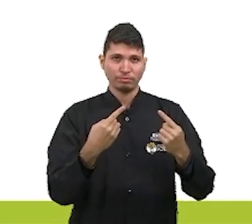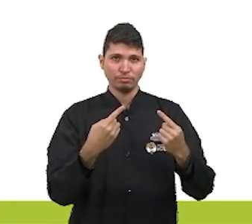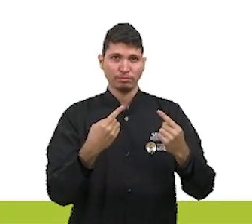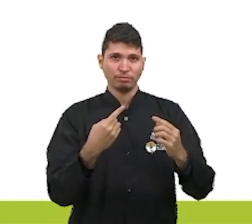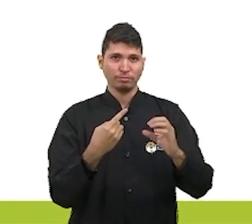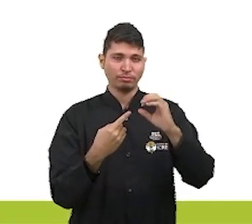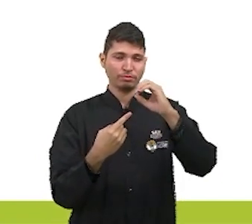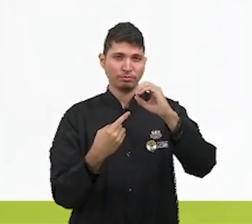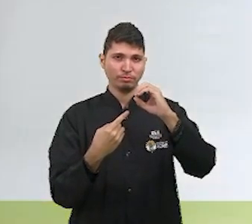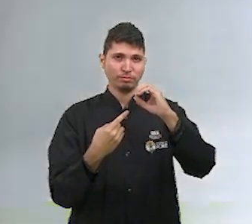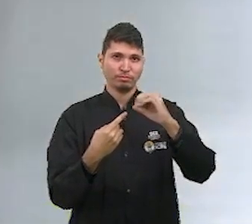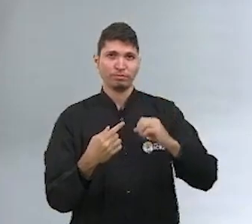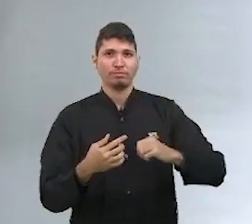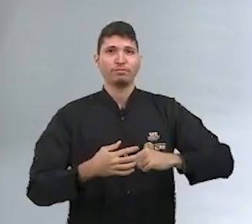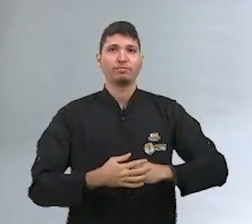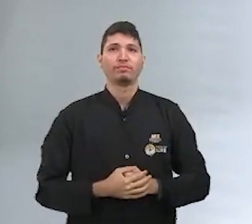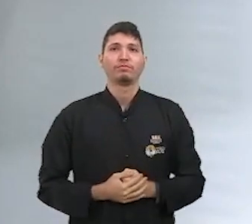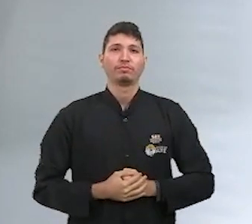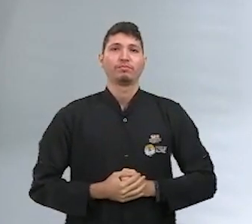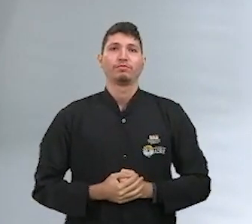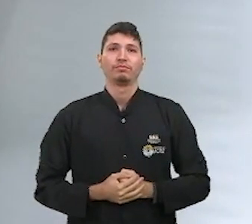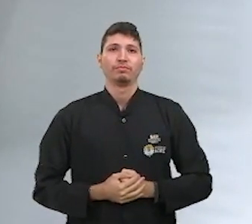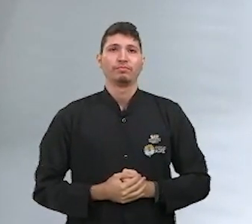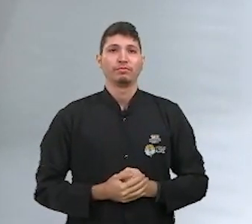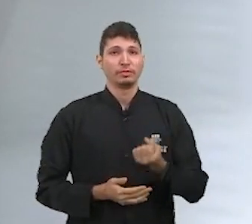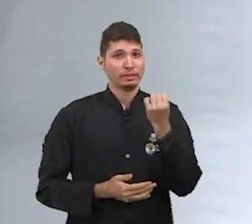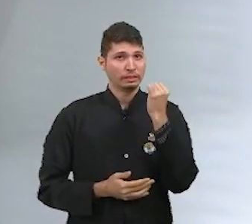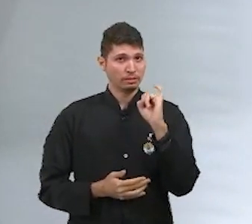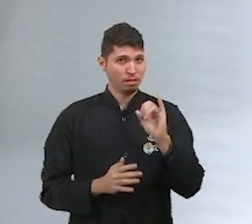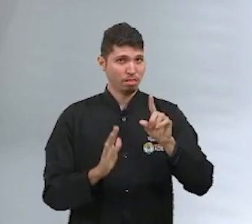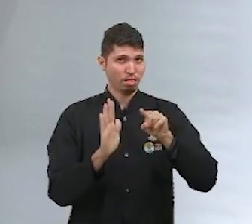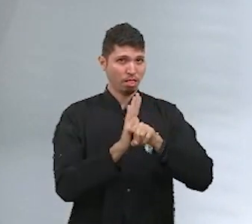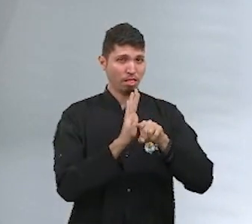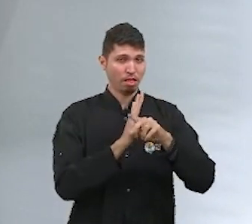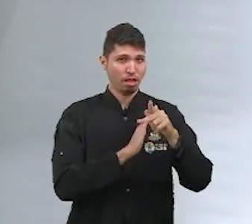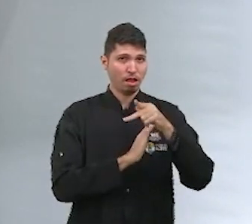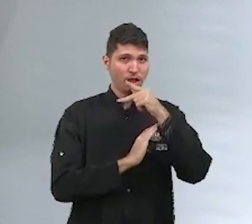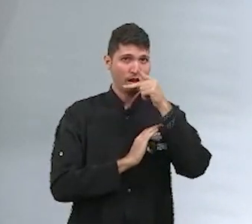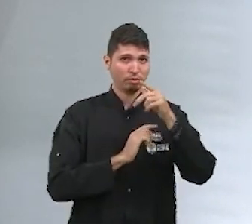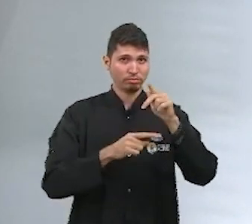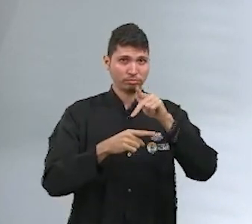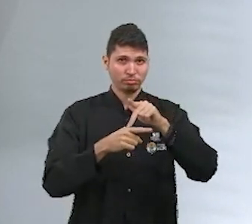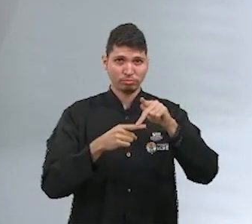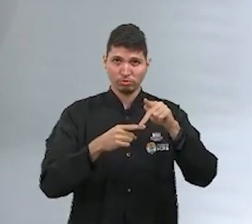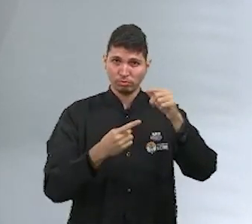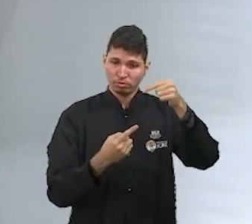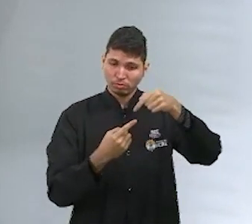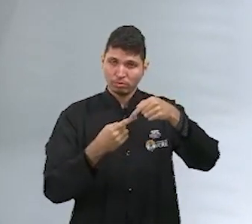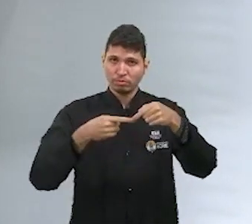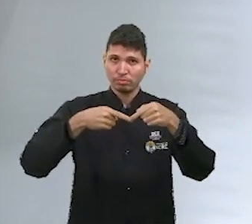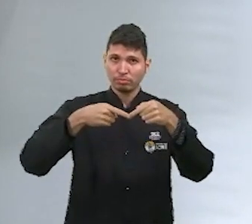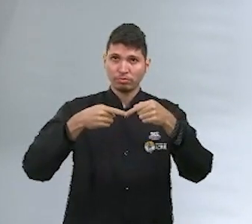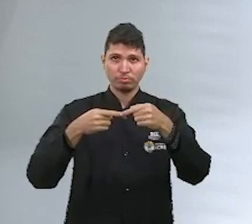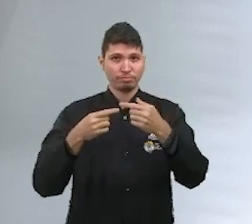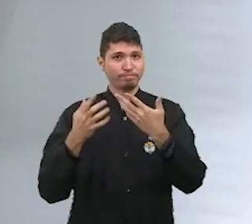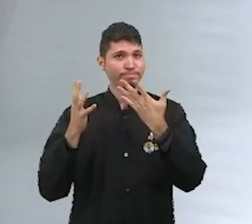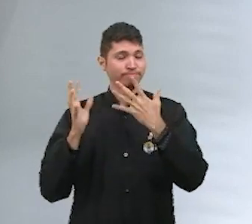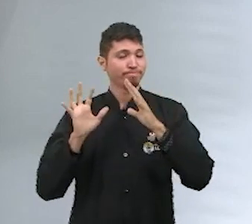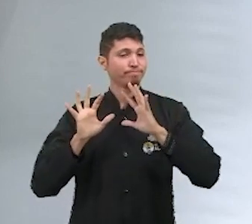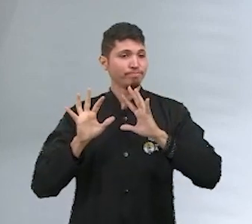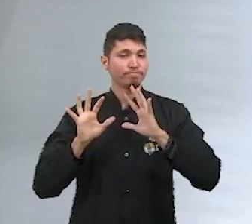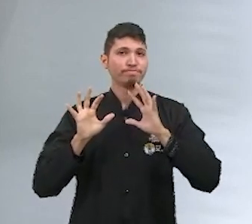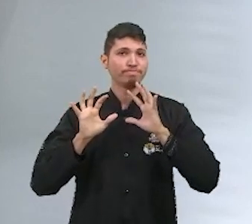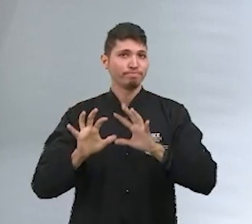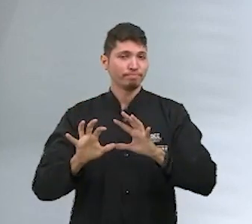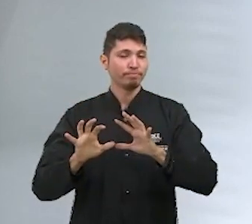oxigênio. Pronto. Então, se na questão falou de polaridade das ligações, é isso. Você